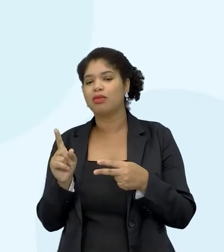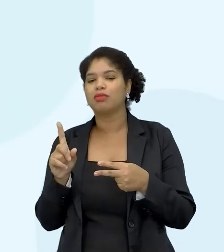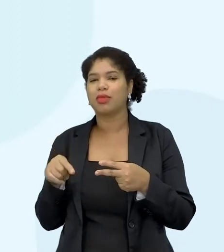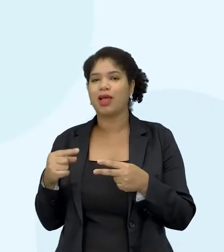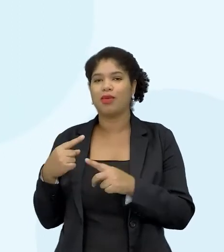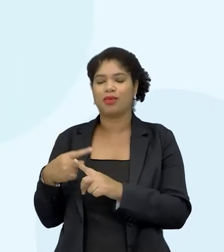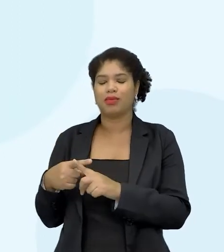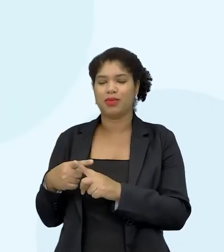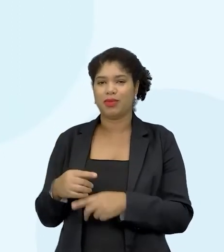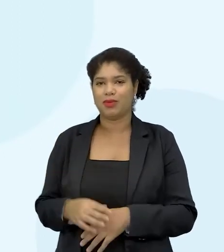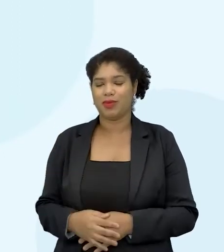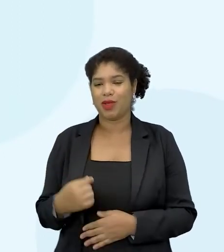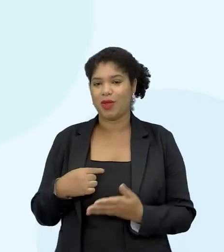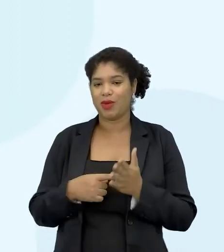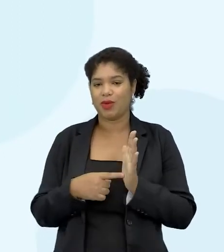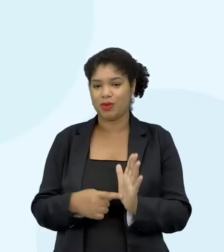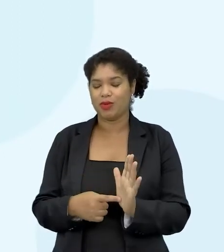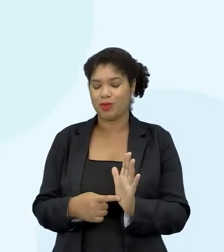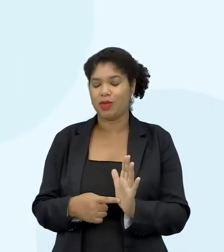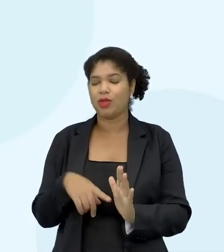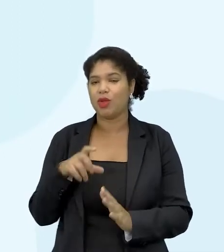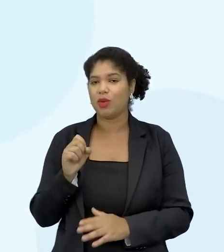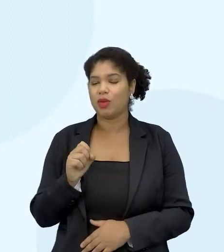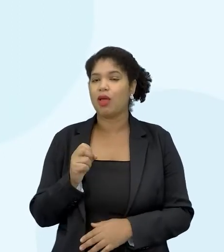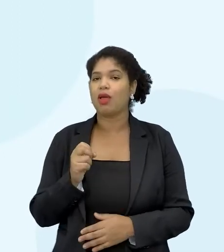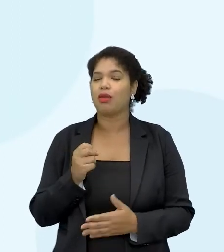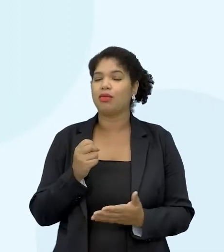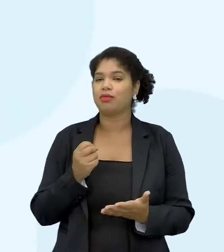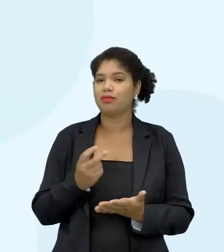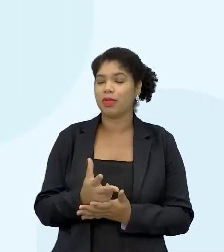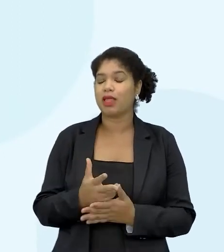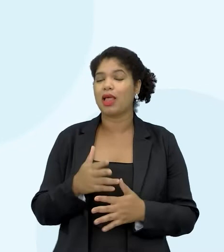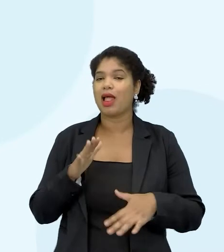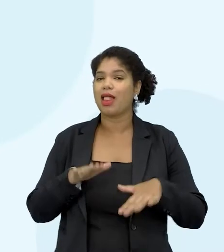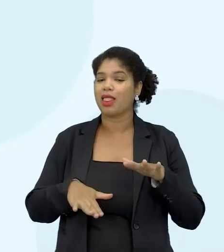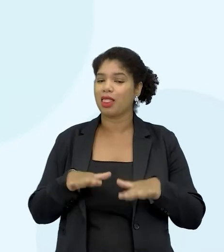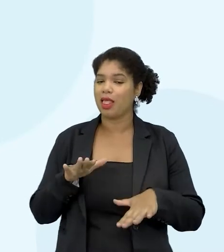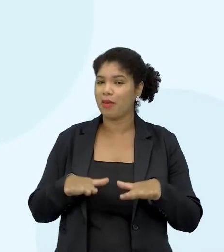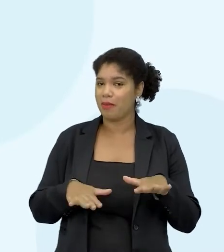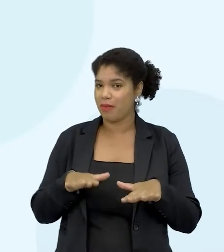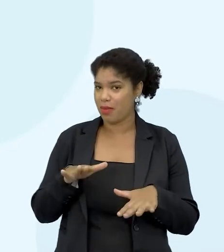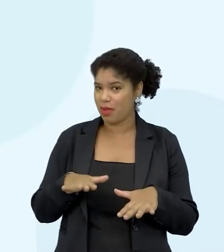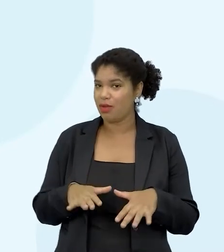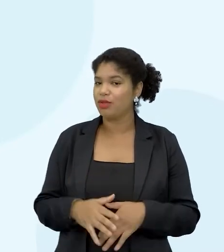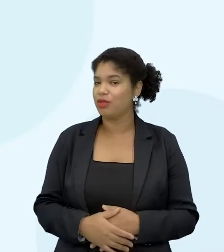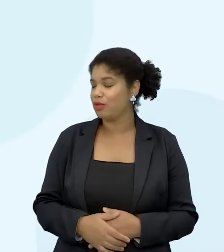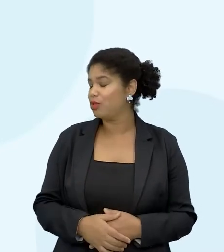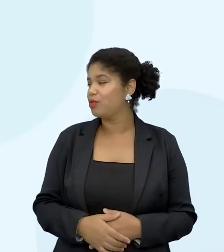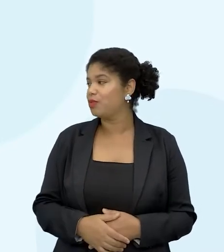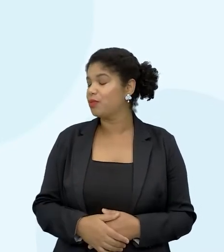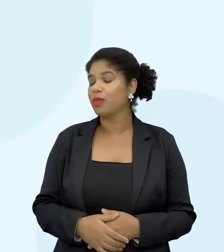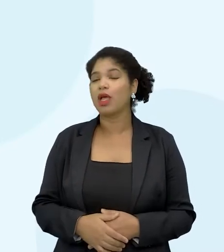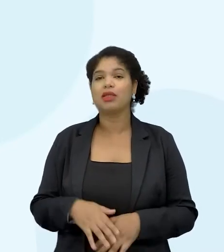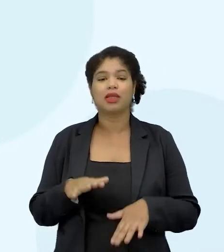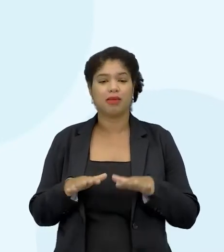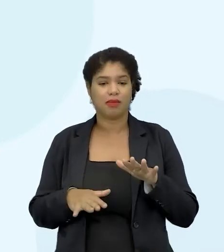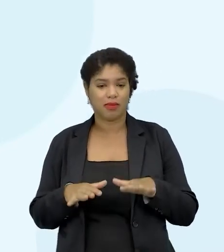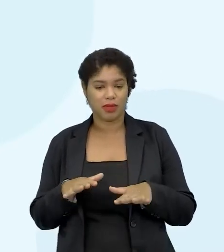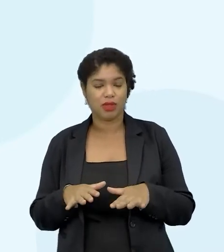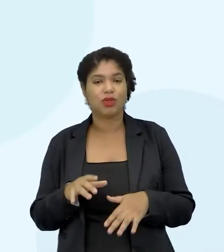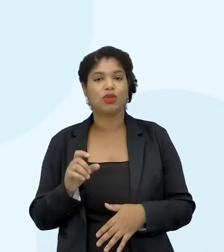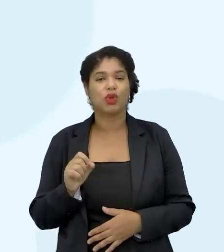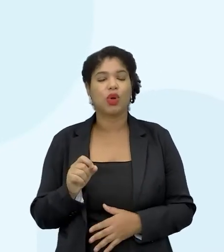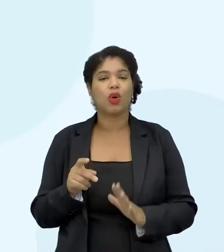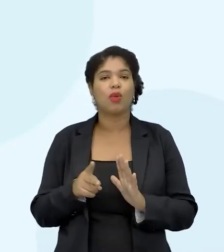venda, pessoal, ó, depende, essa linguagem matemática significa que a venda depende,